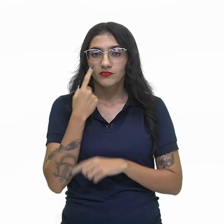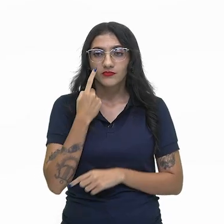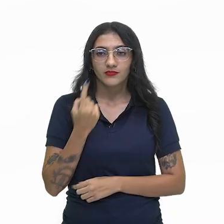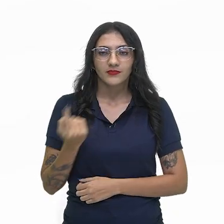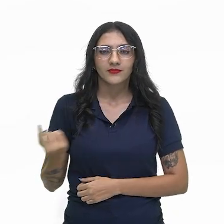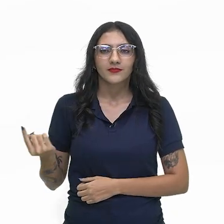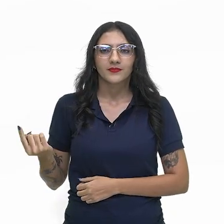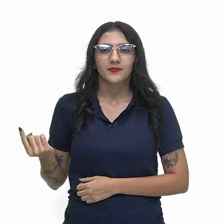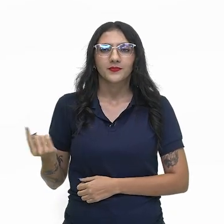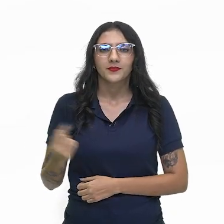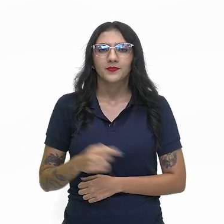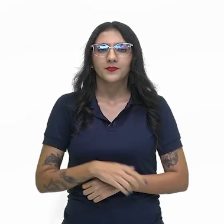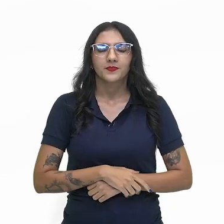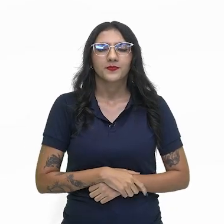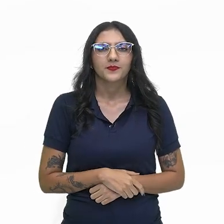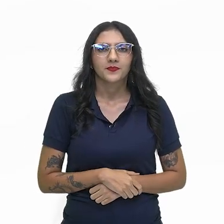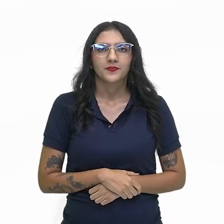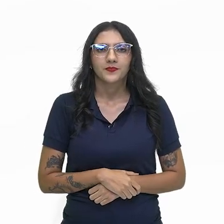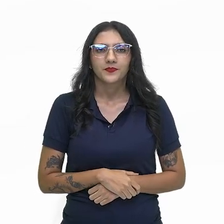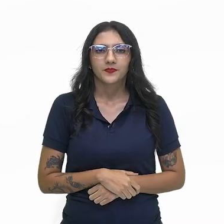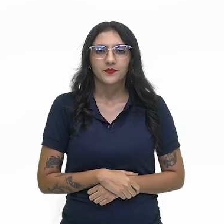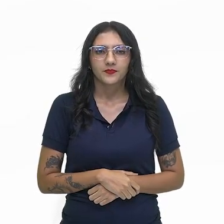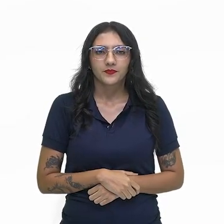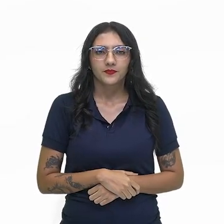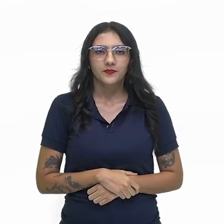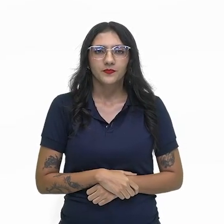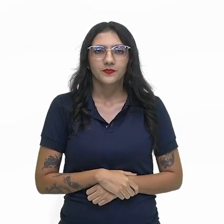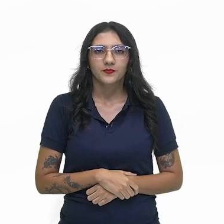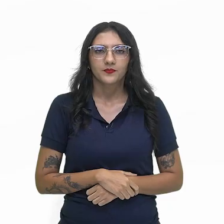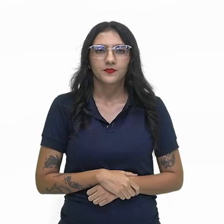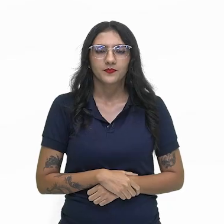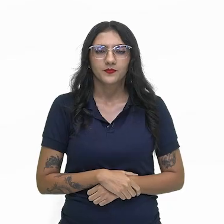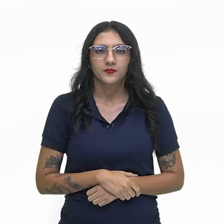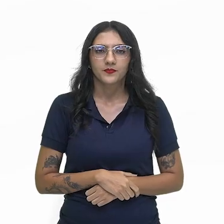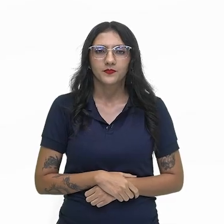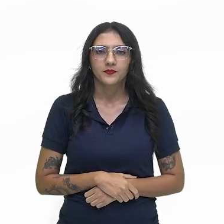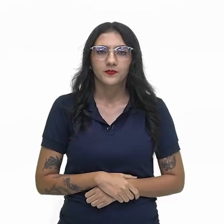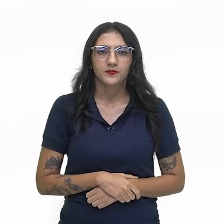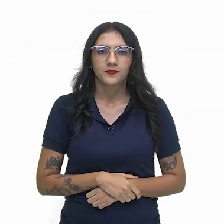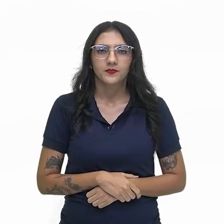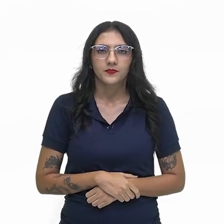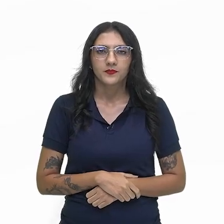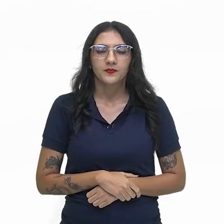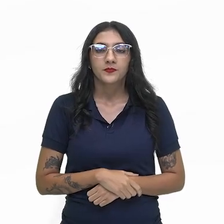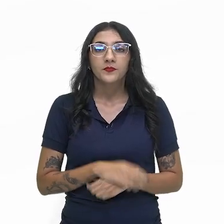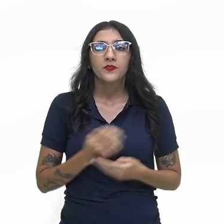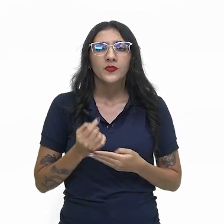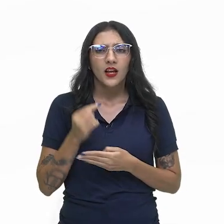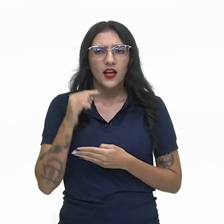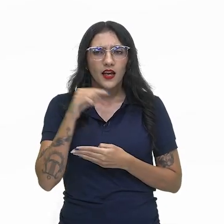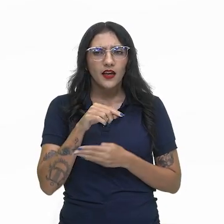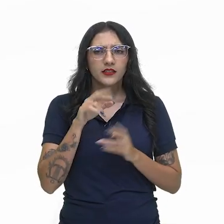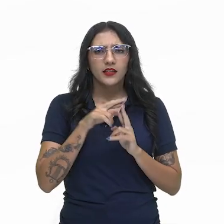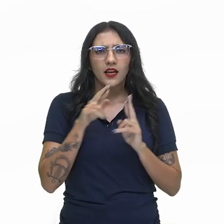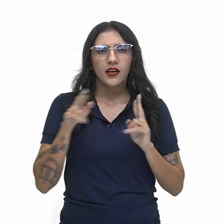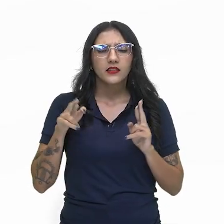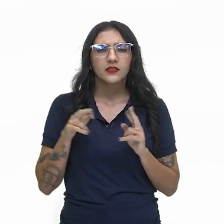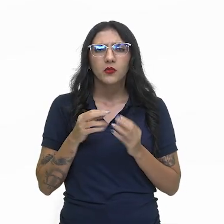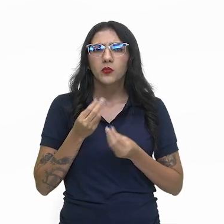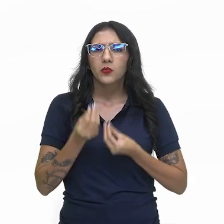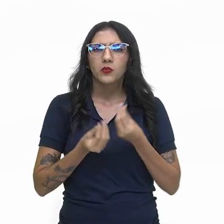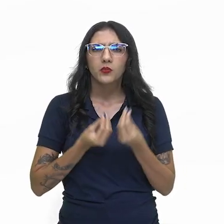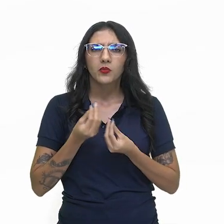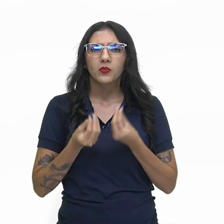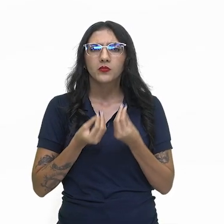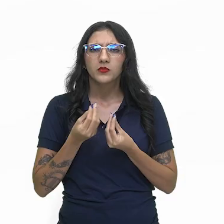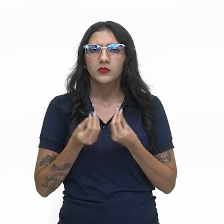podem perceber. Essa reação, ela pode ser classificada